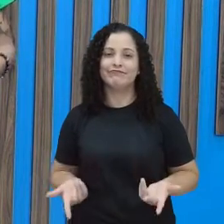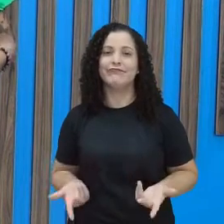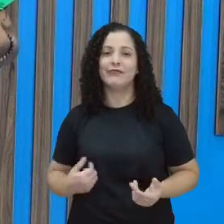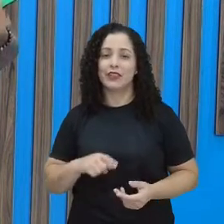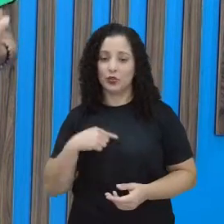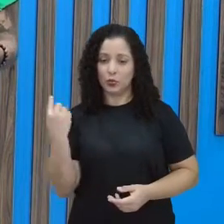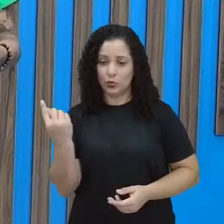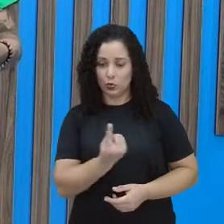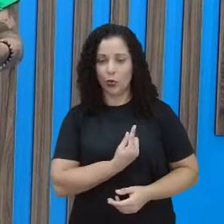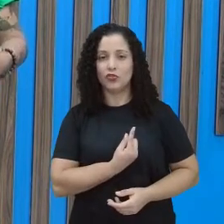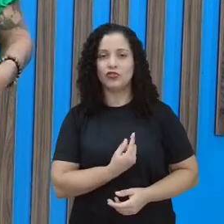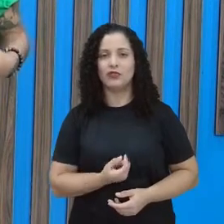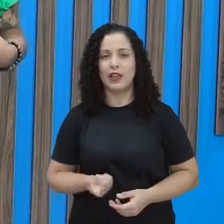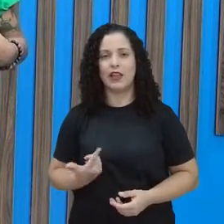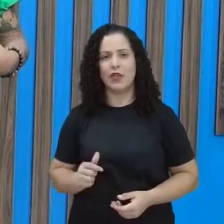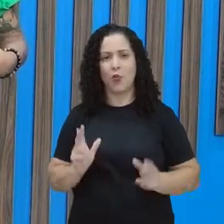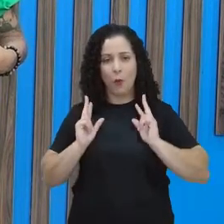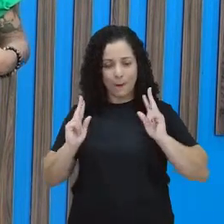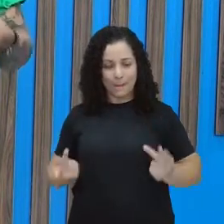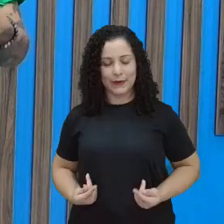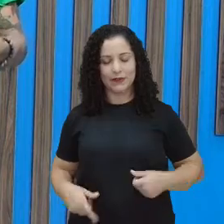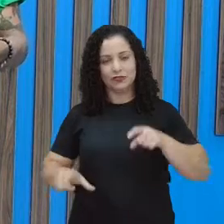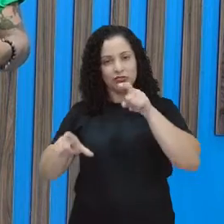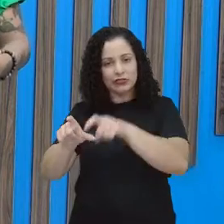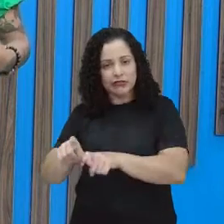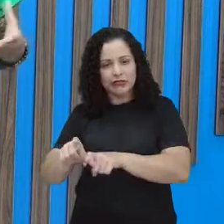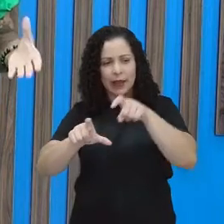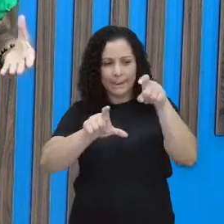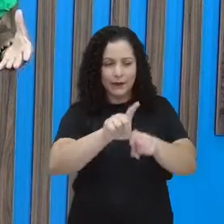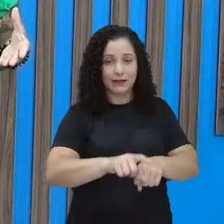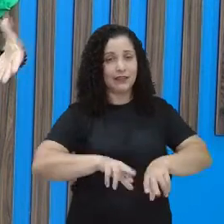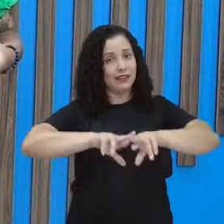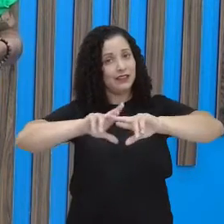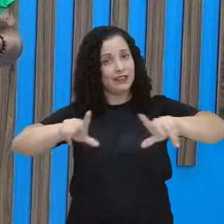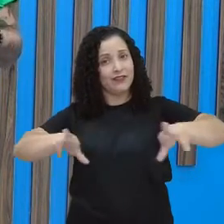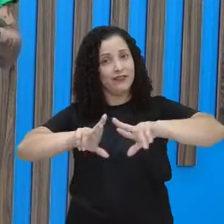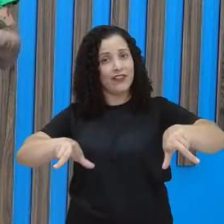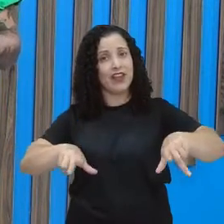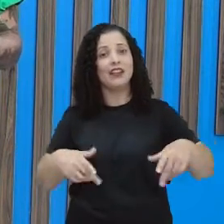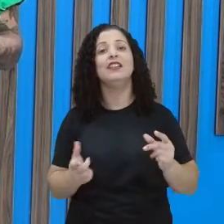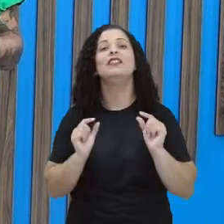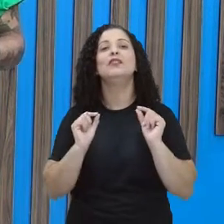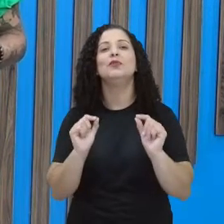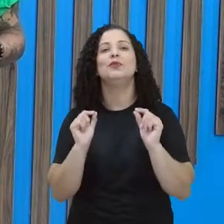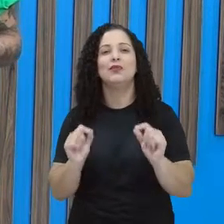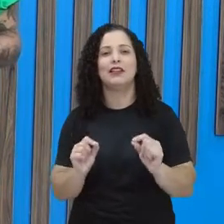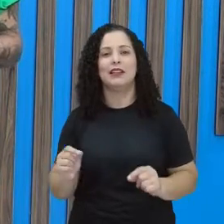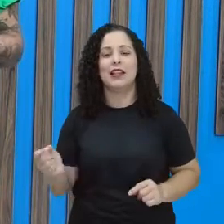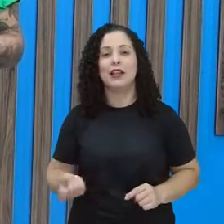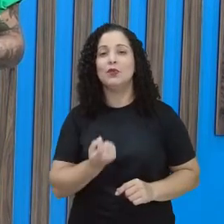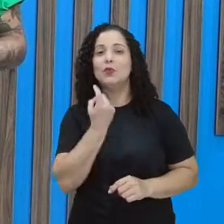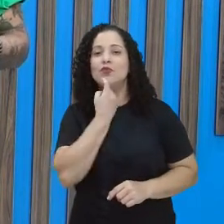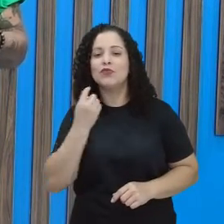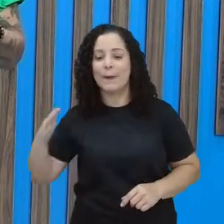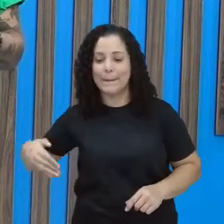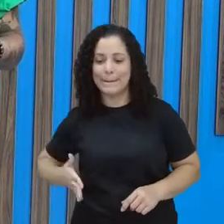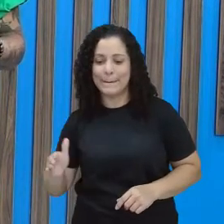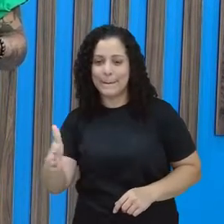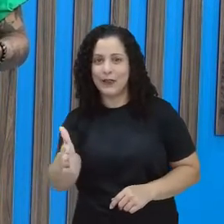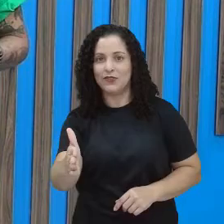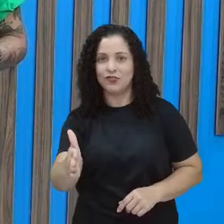essa espécie dependente. Não é como, por exemplo, os peixes que mal eclodem, assim que o